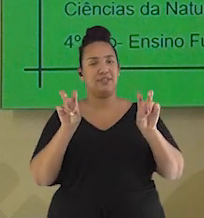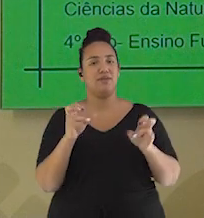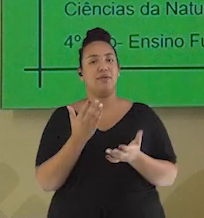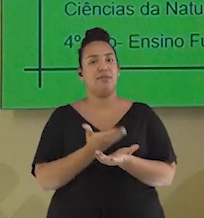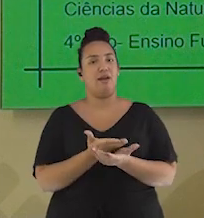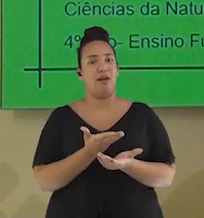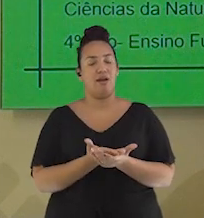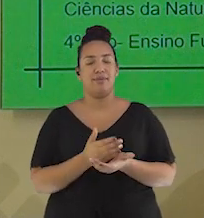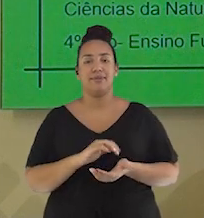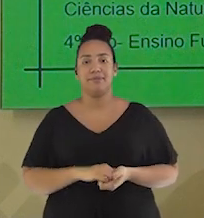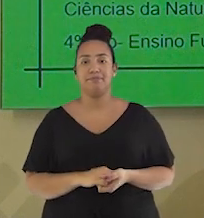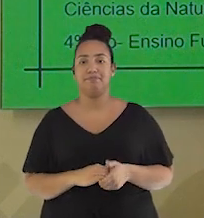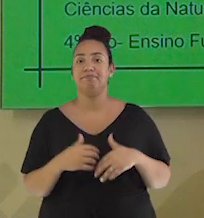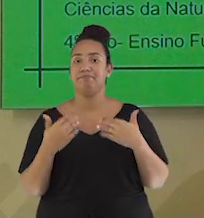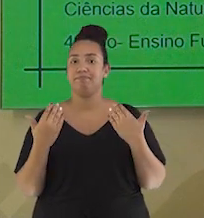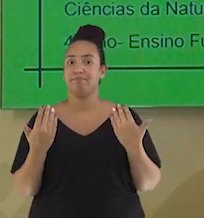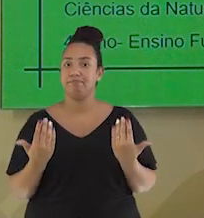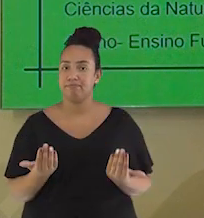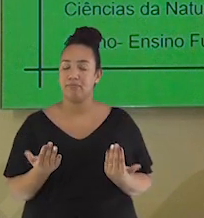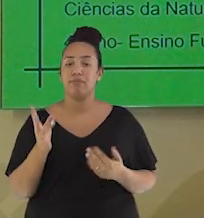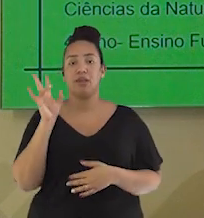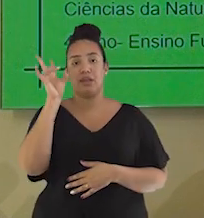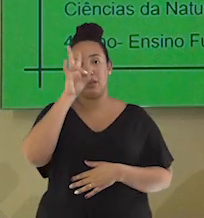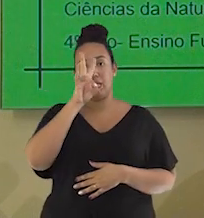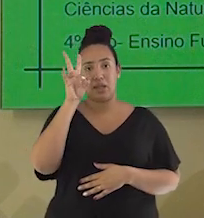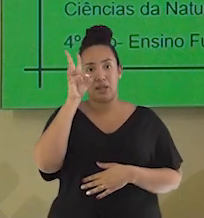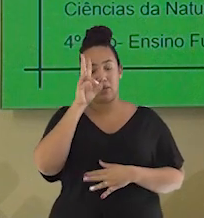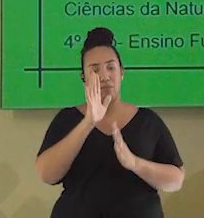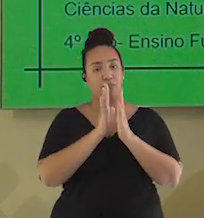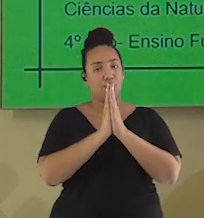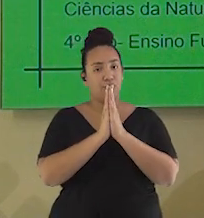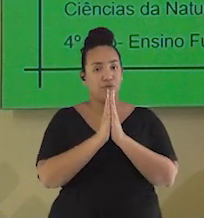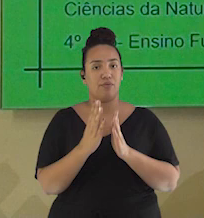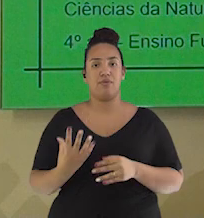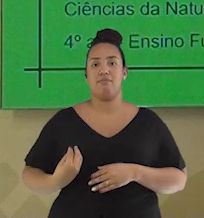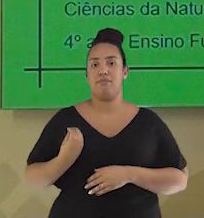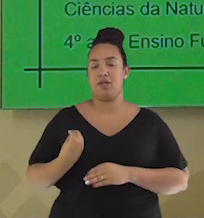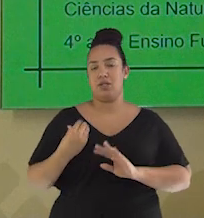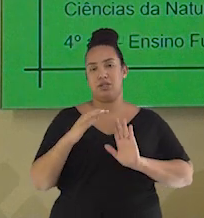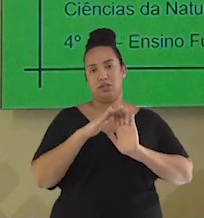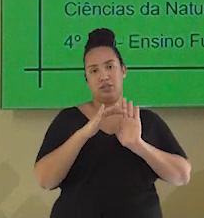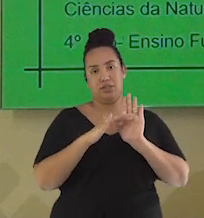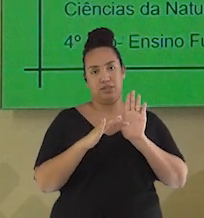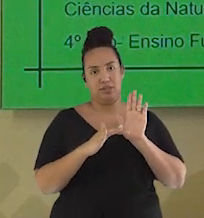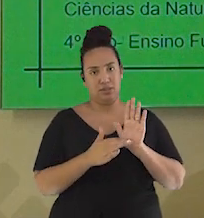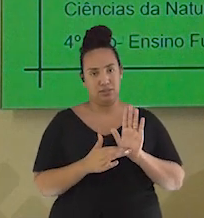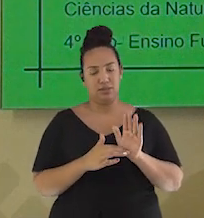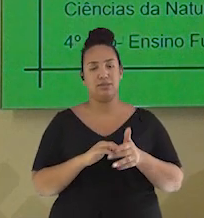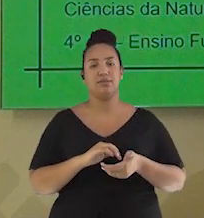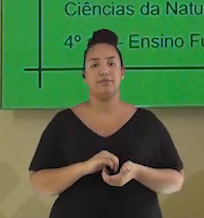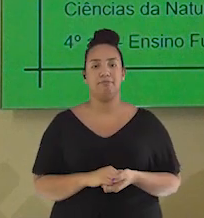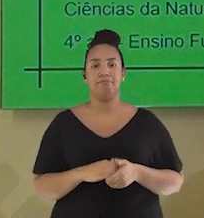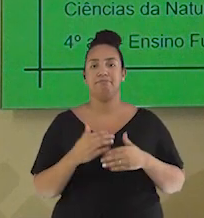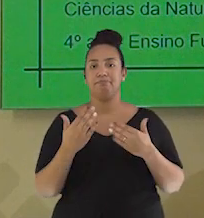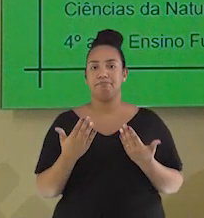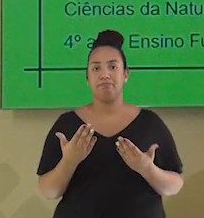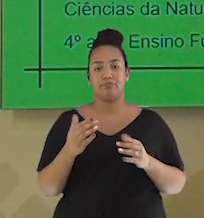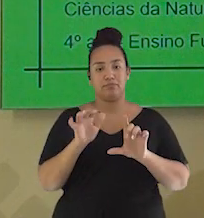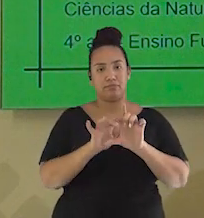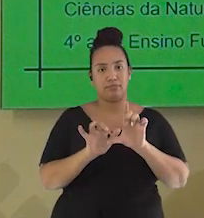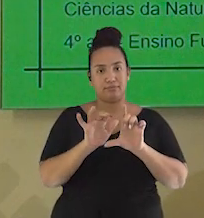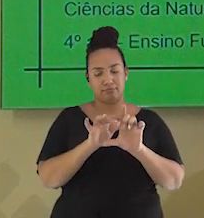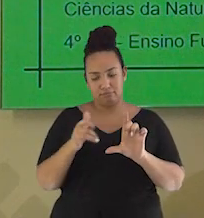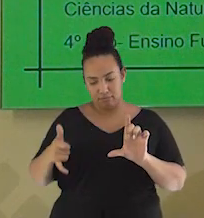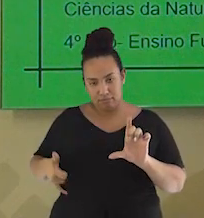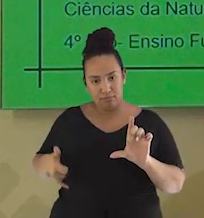hoje. Então, portanto, não esqueçam de registrar a sua presença aqui comigo. Então, pegue seu celular